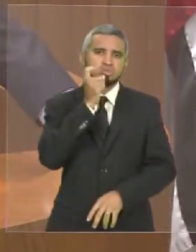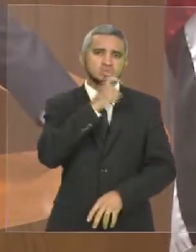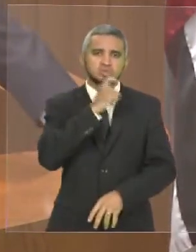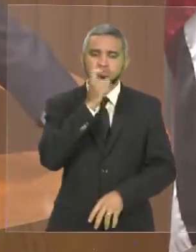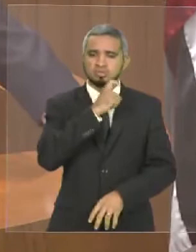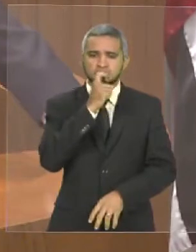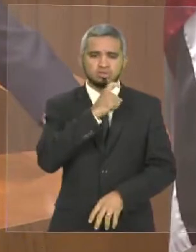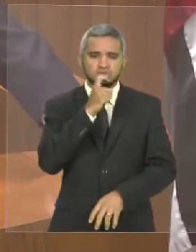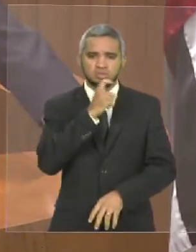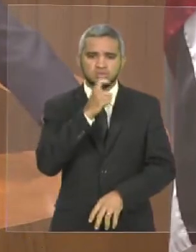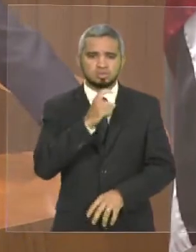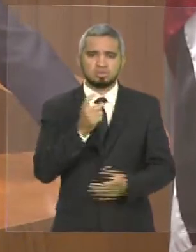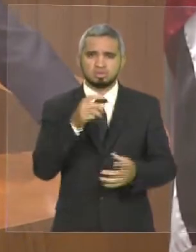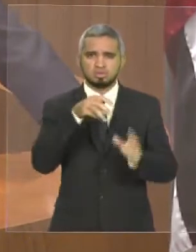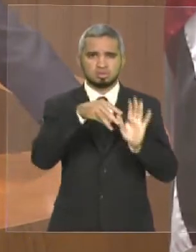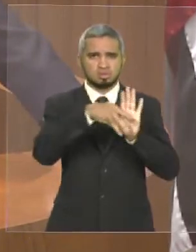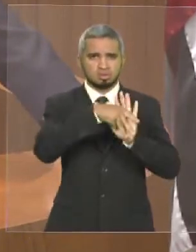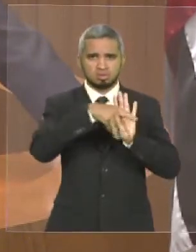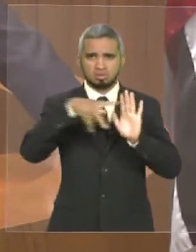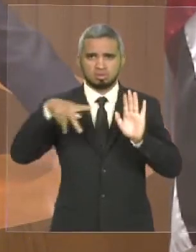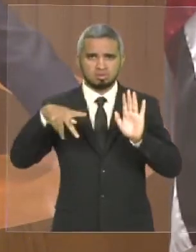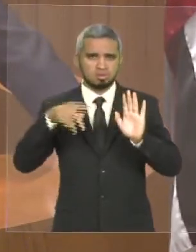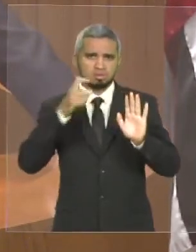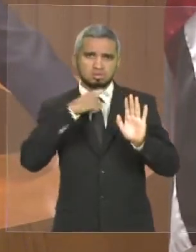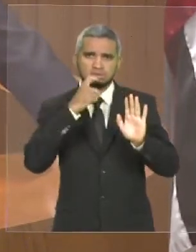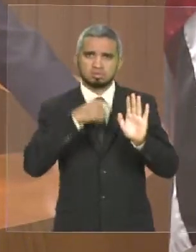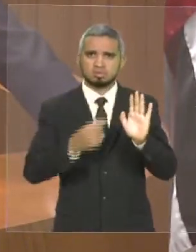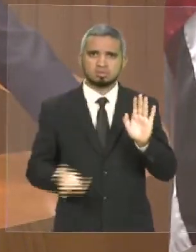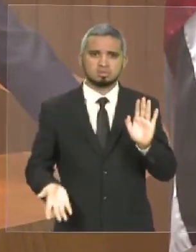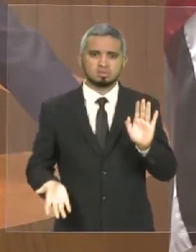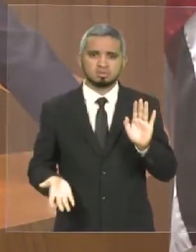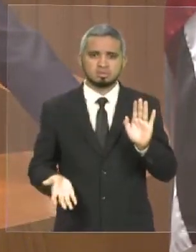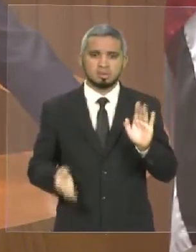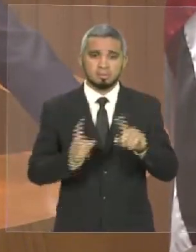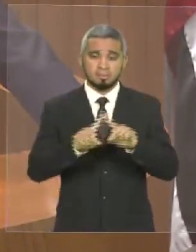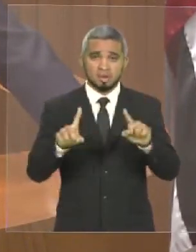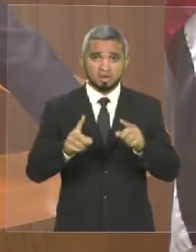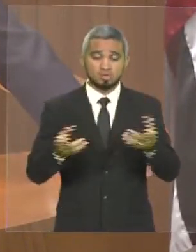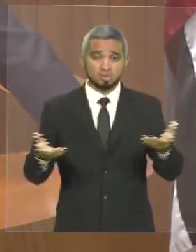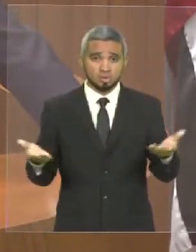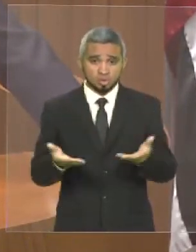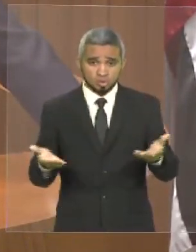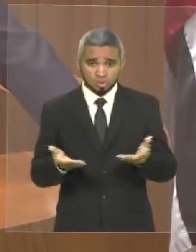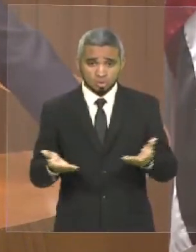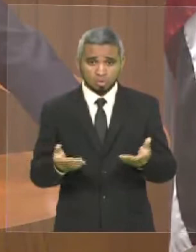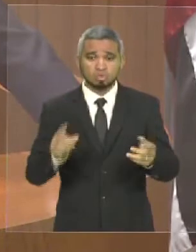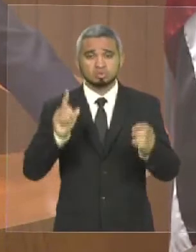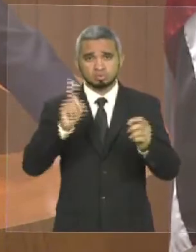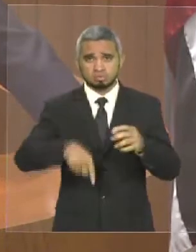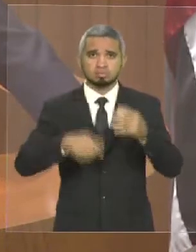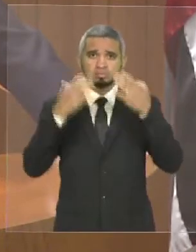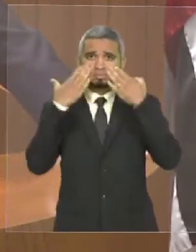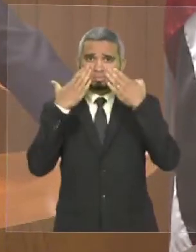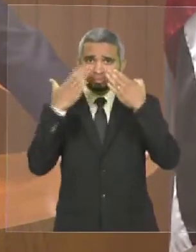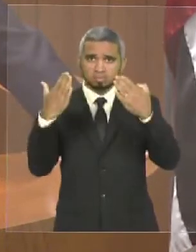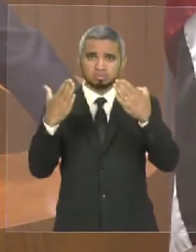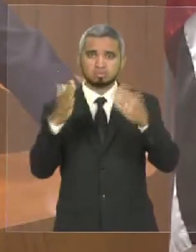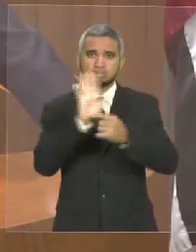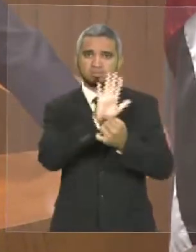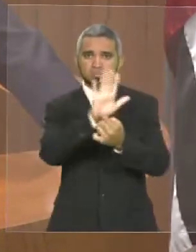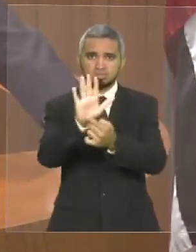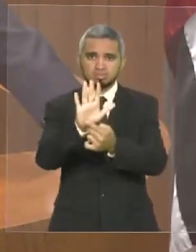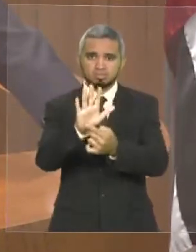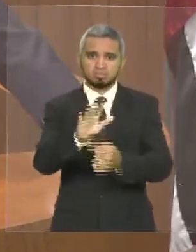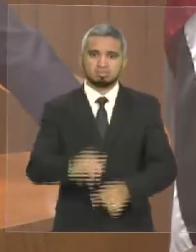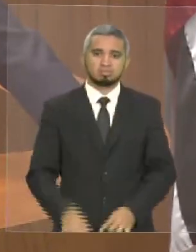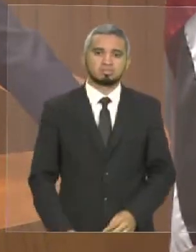relação a esta medida provisória. Mas se chegou o dia de derrubar essas mentiras, esse será o dia. Se não